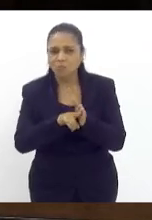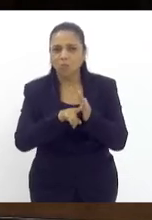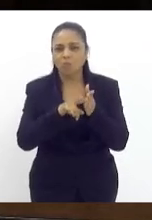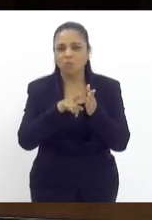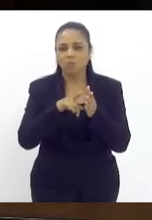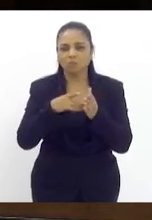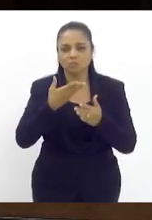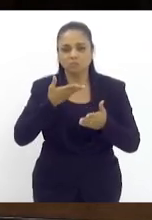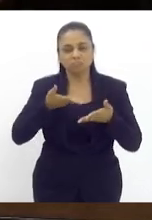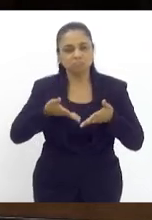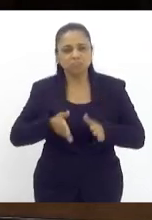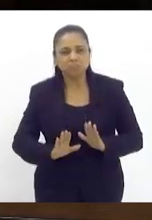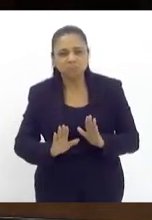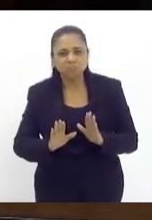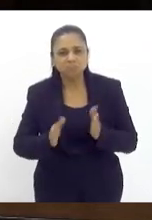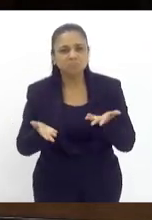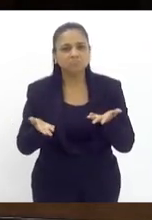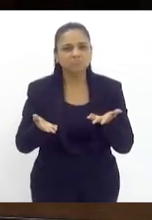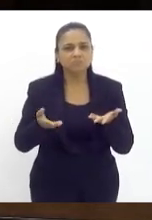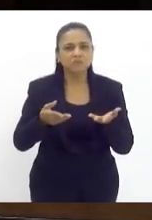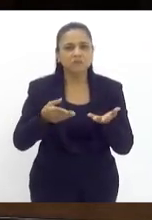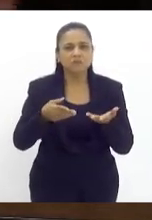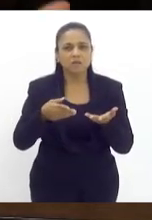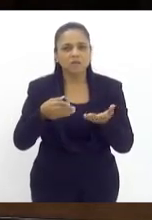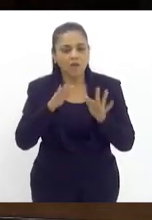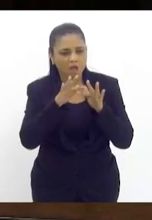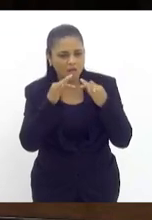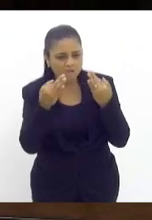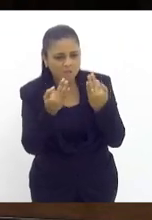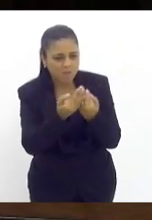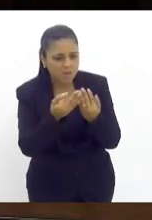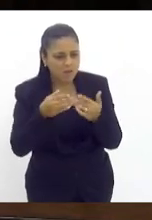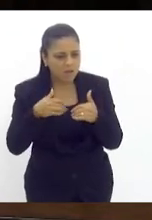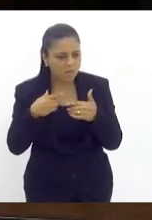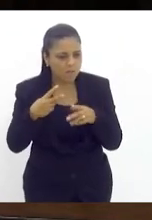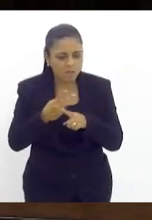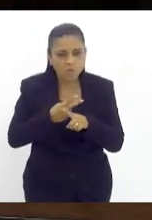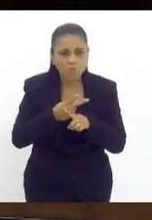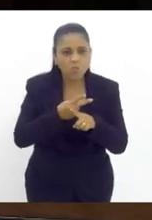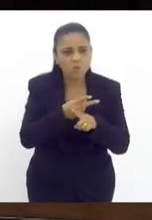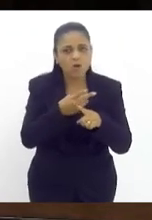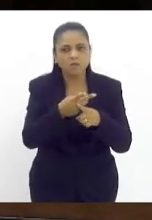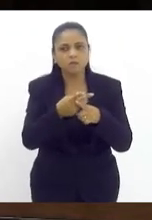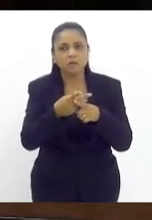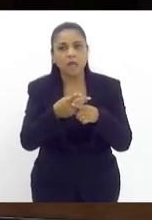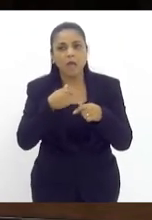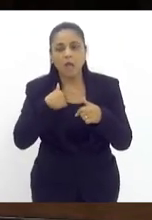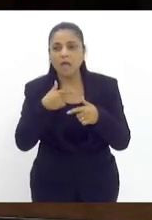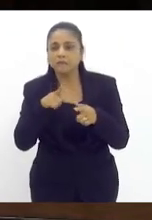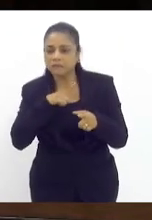né? Entende? A família, o pessoal fica atrás igual maluco. Vocês não têm noção. Ah, mas não